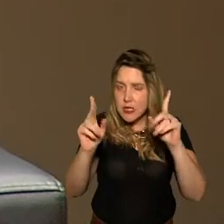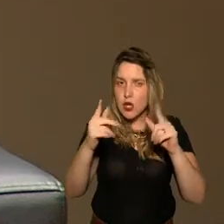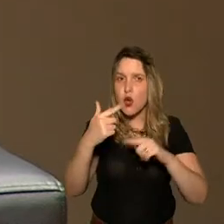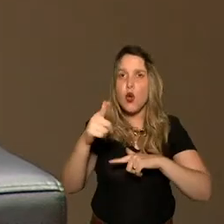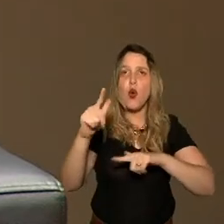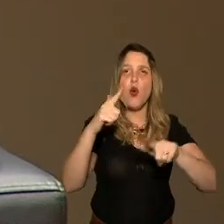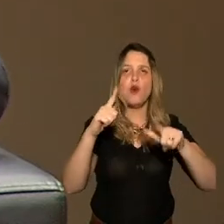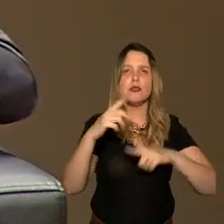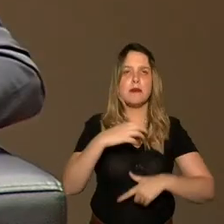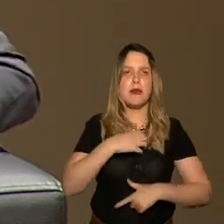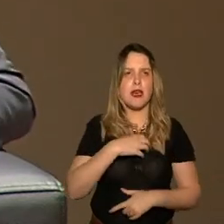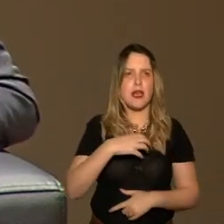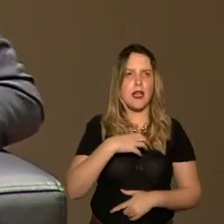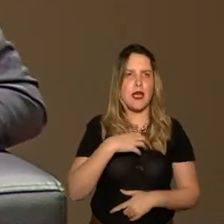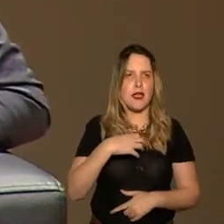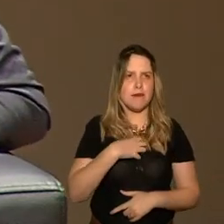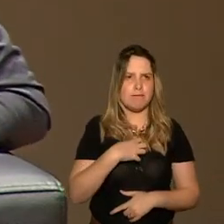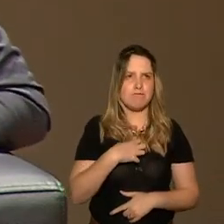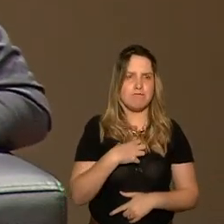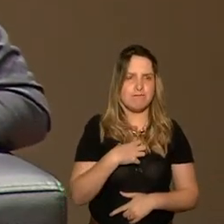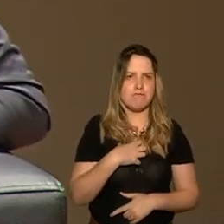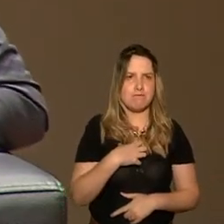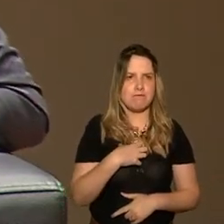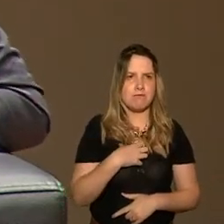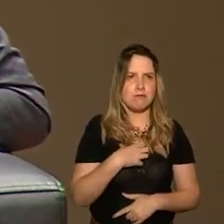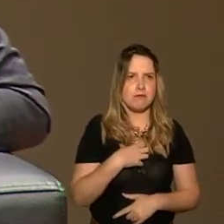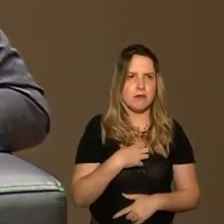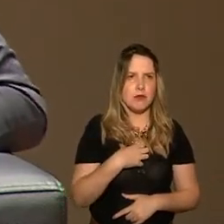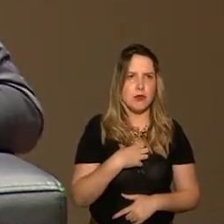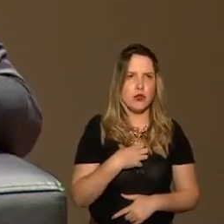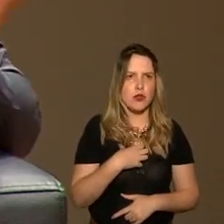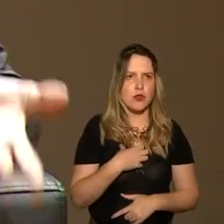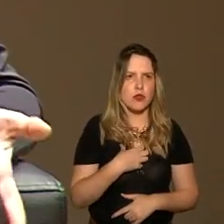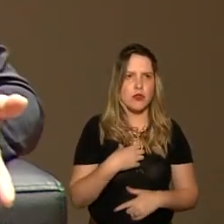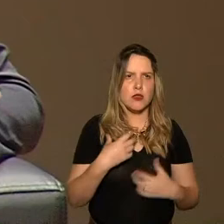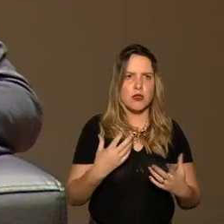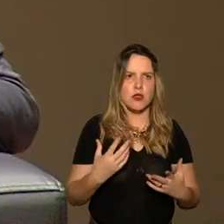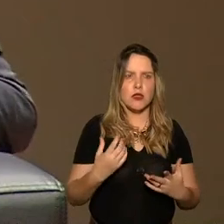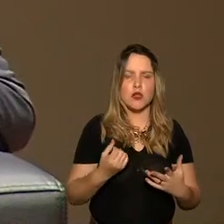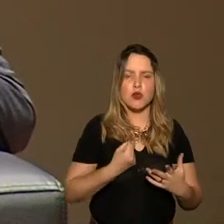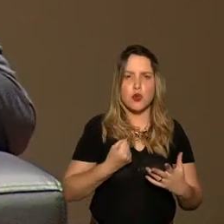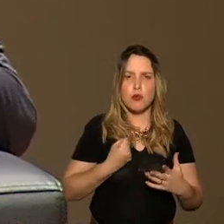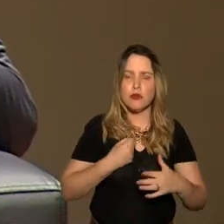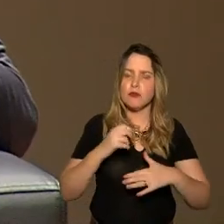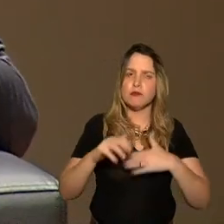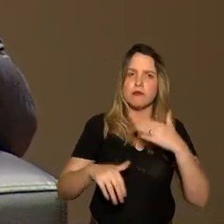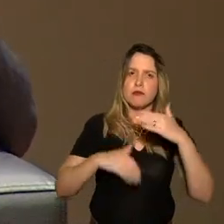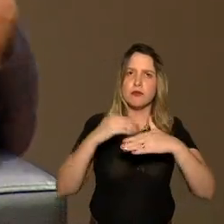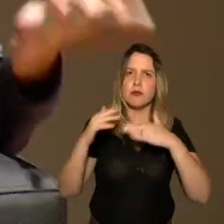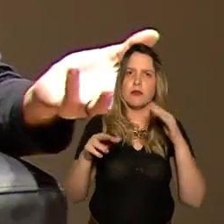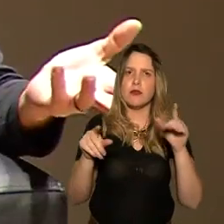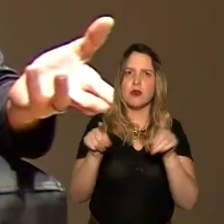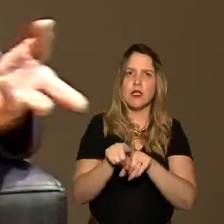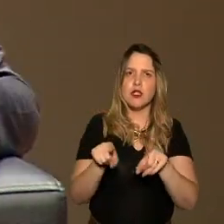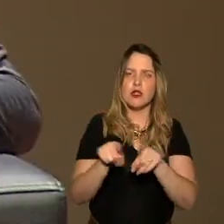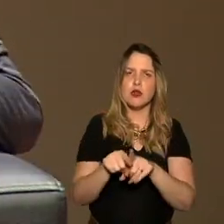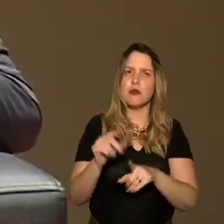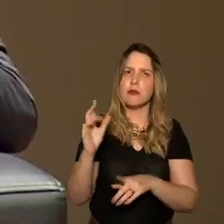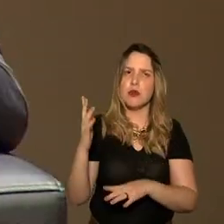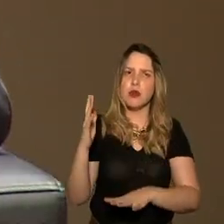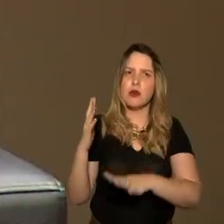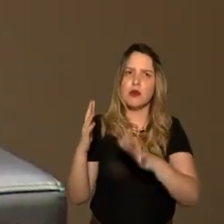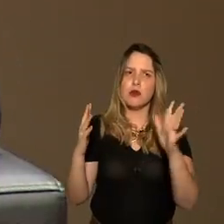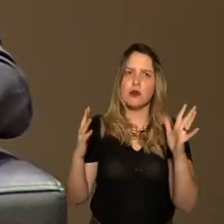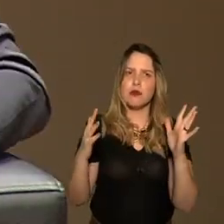uma outra maneira seja no Museu de História Natural seja no museu de